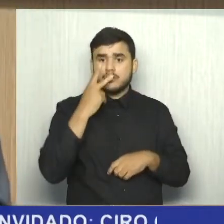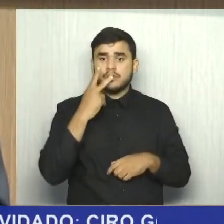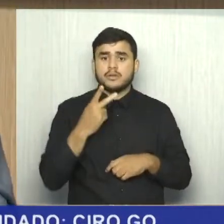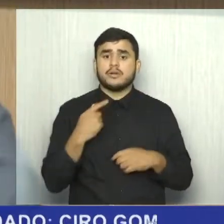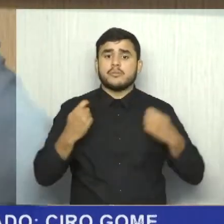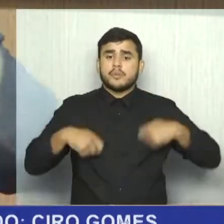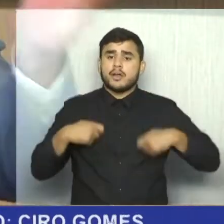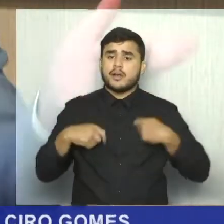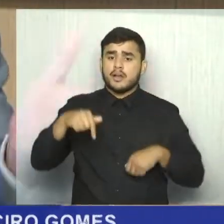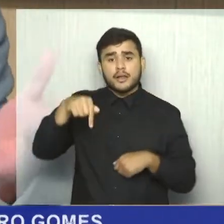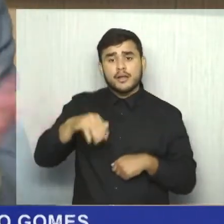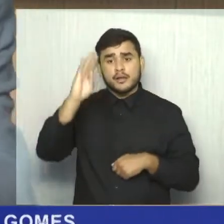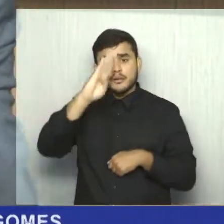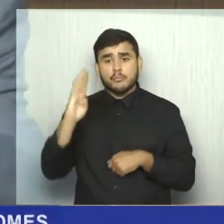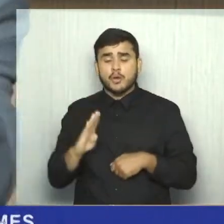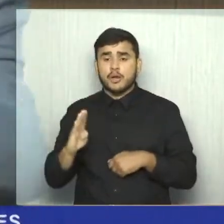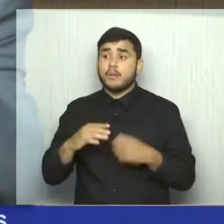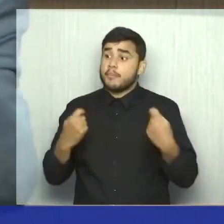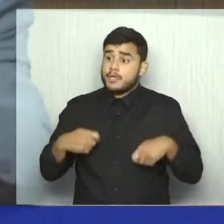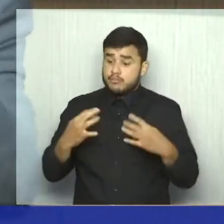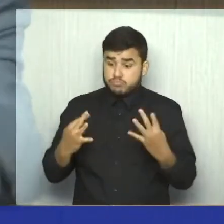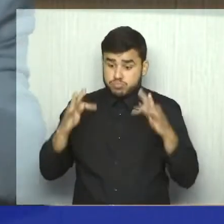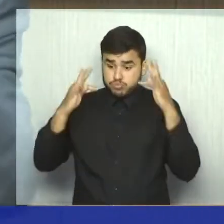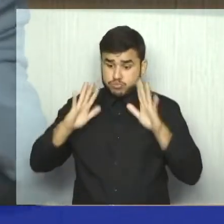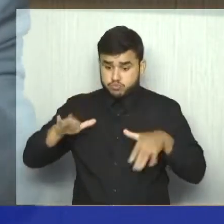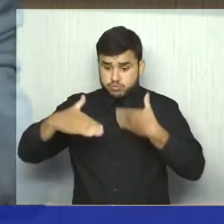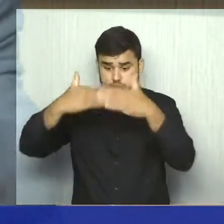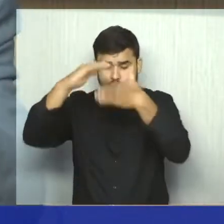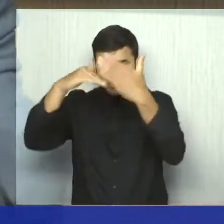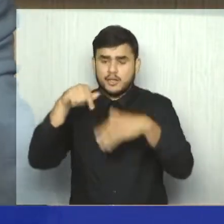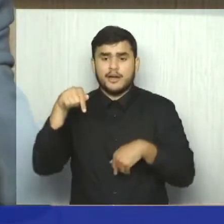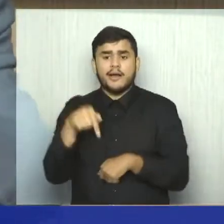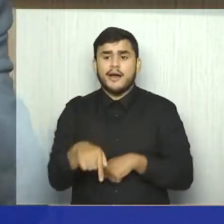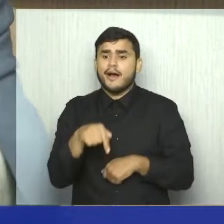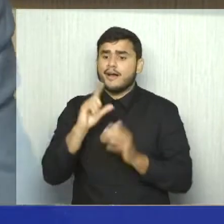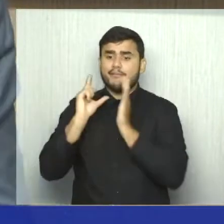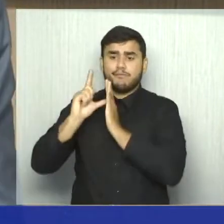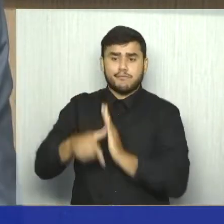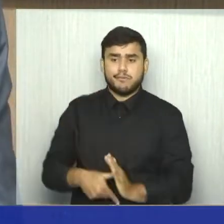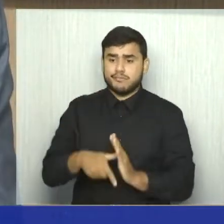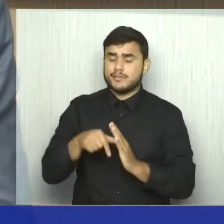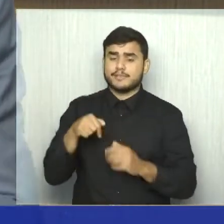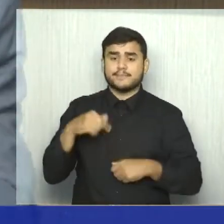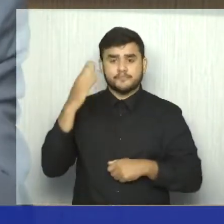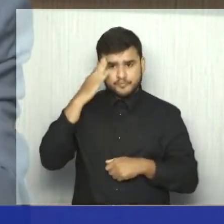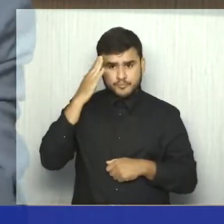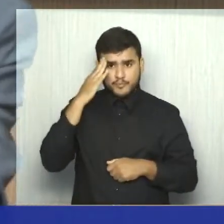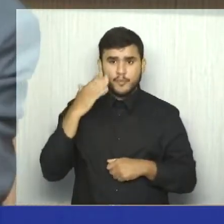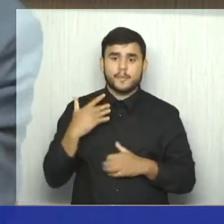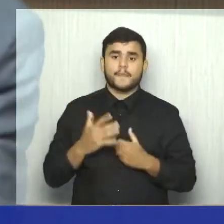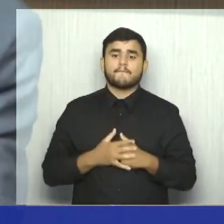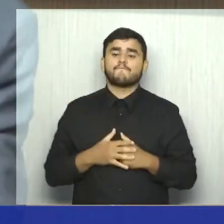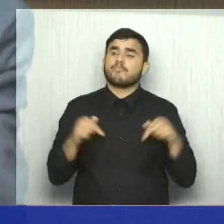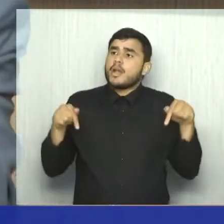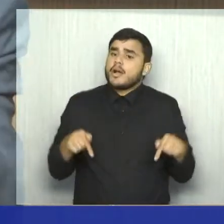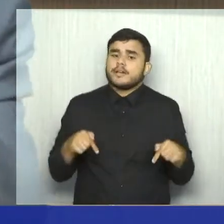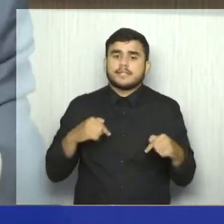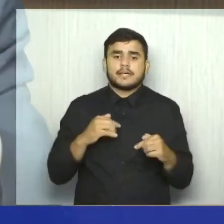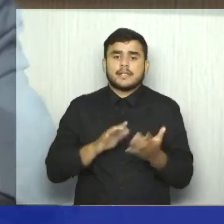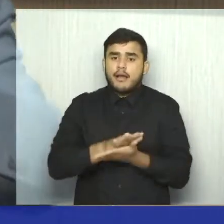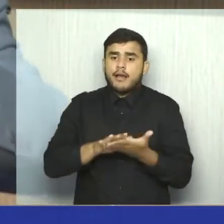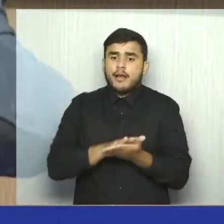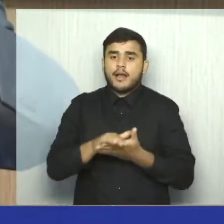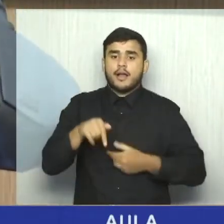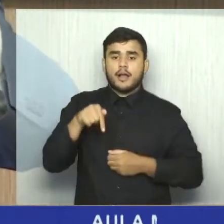preguiça tecnológica que sumiu, que agora as tecnologias estão tendo um impacto muito veloz, muito frenético, e nós não vimos isso, a elite